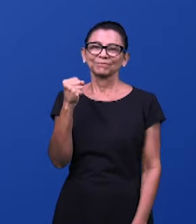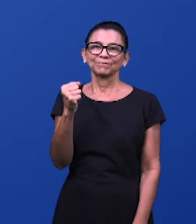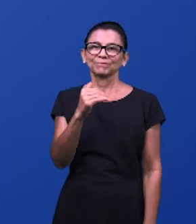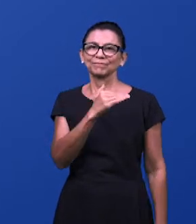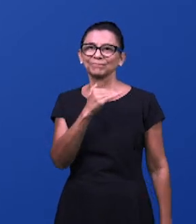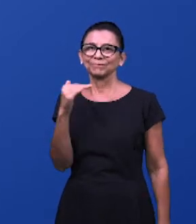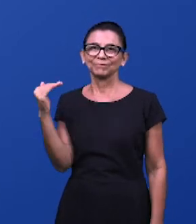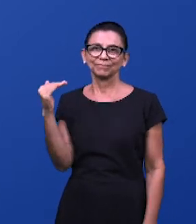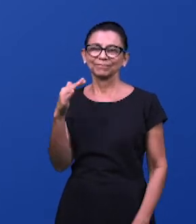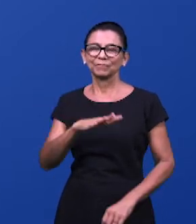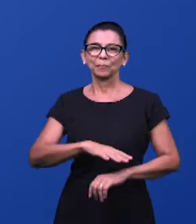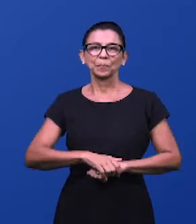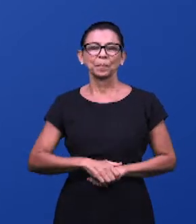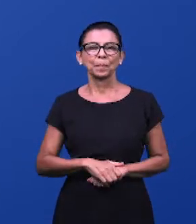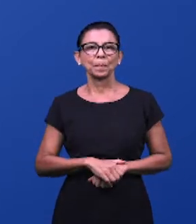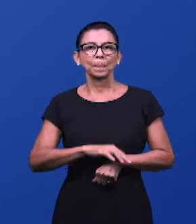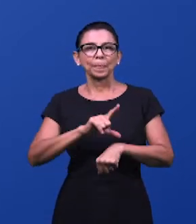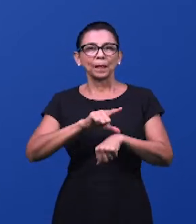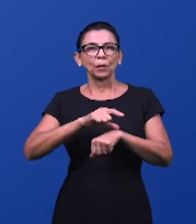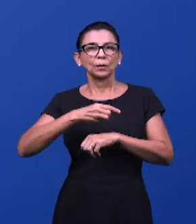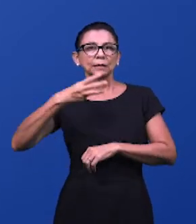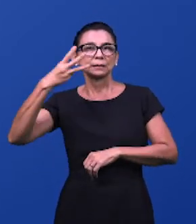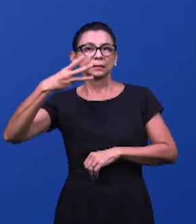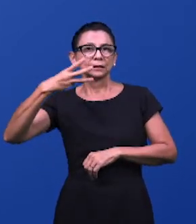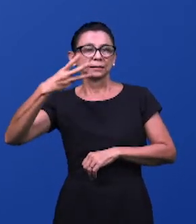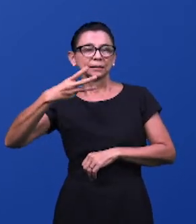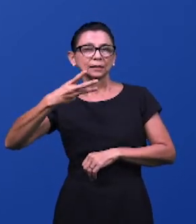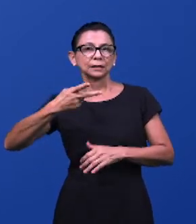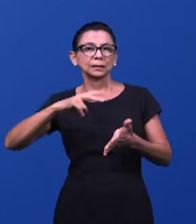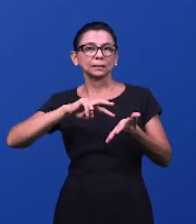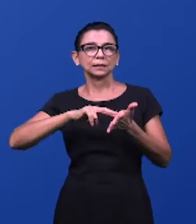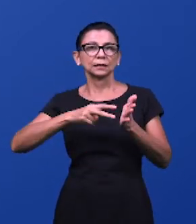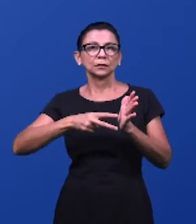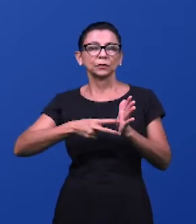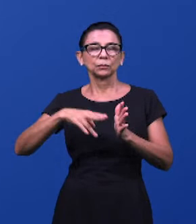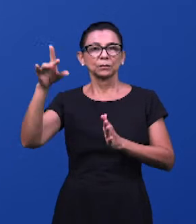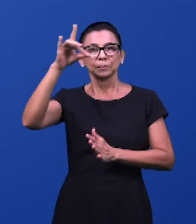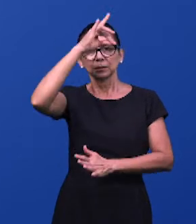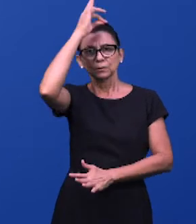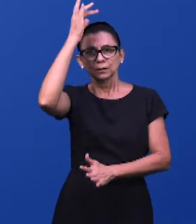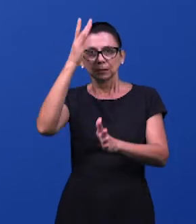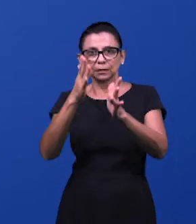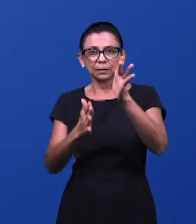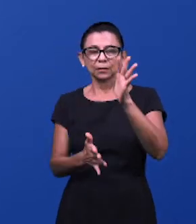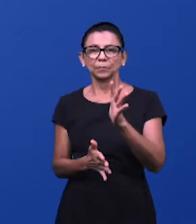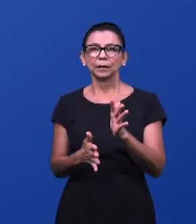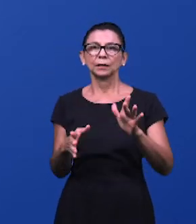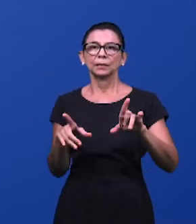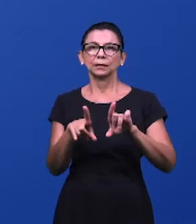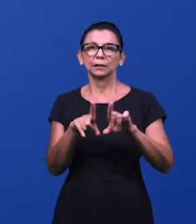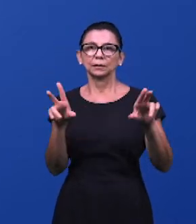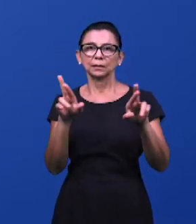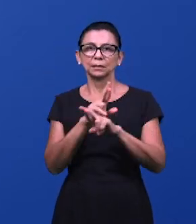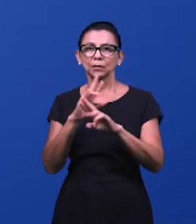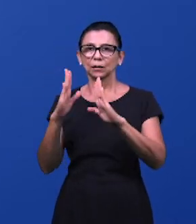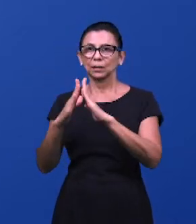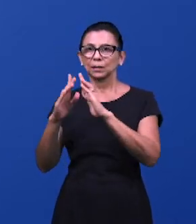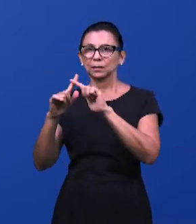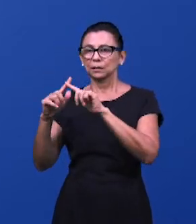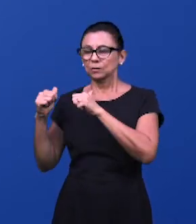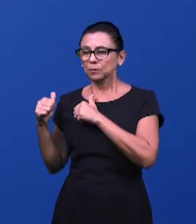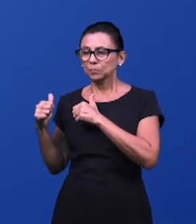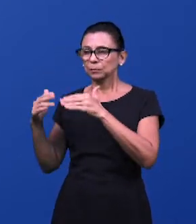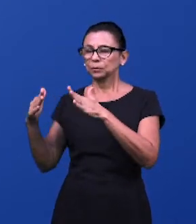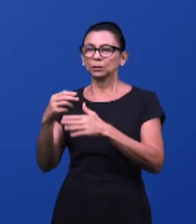hora terceira, que fala do derramado do Espírito Santo, o início da igreja primitiva, o início da